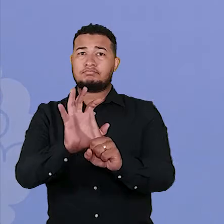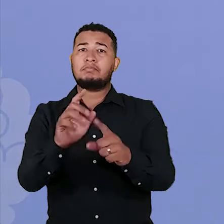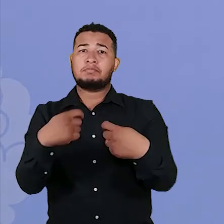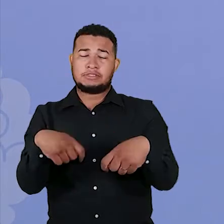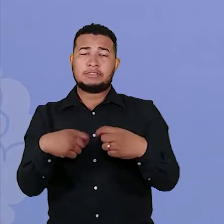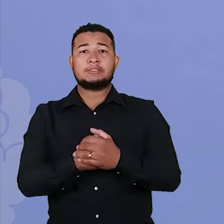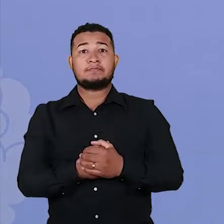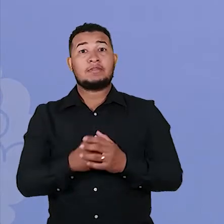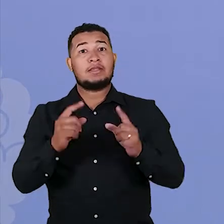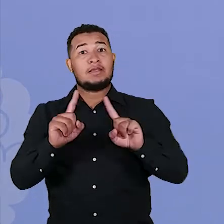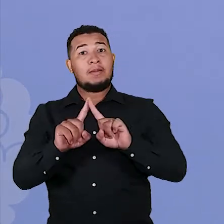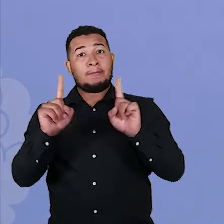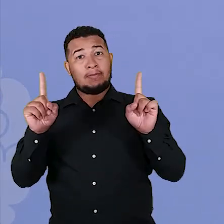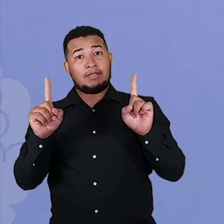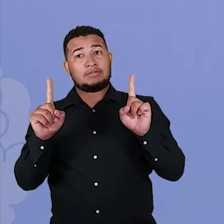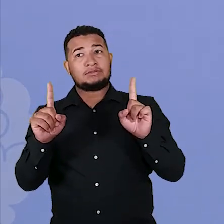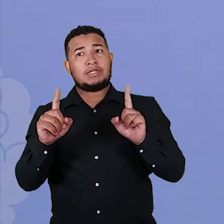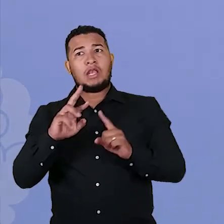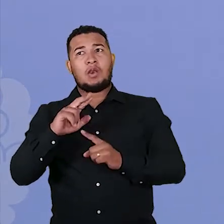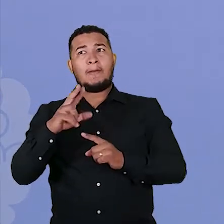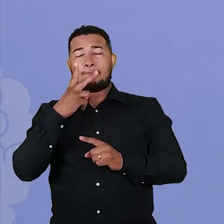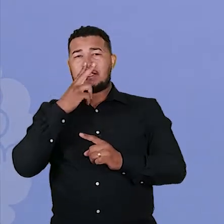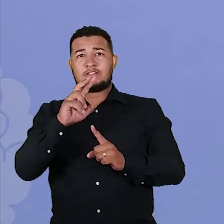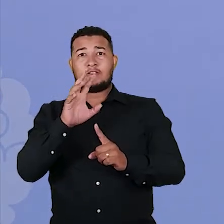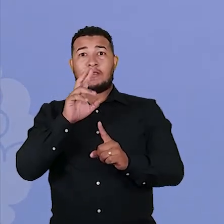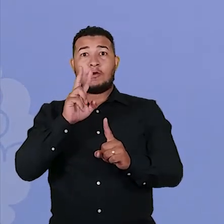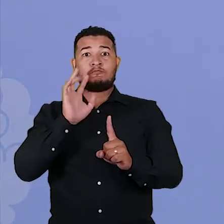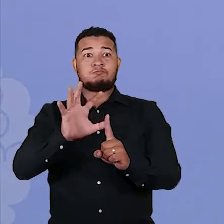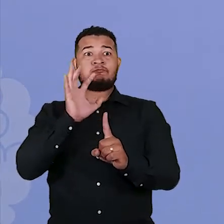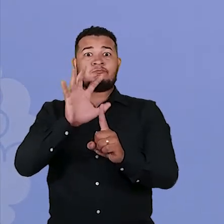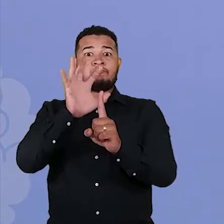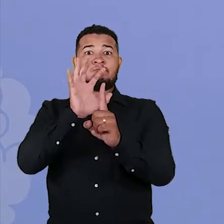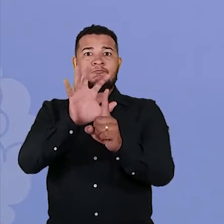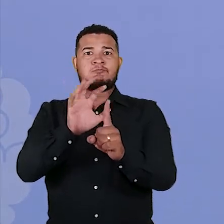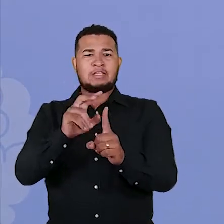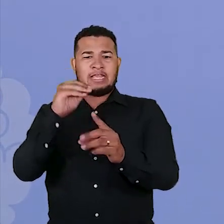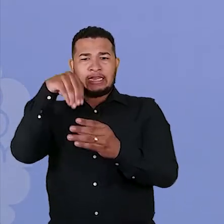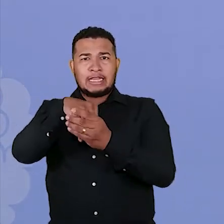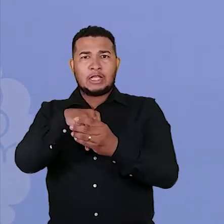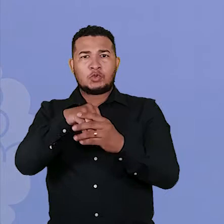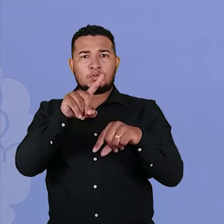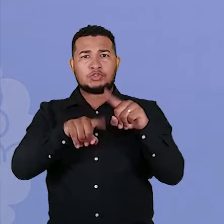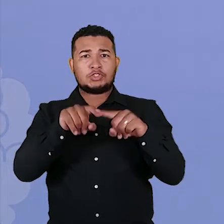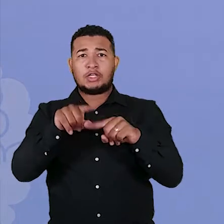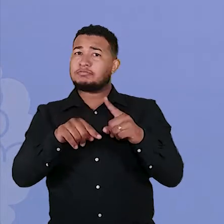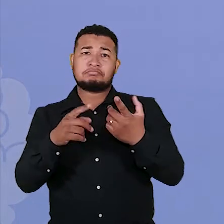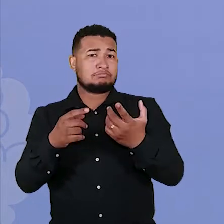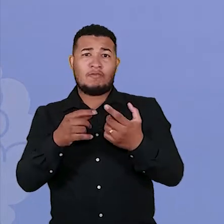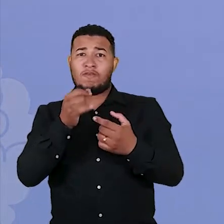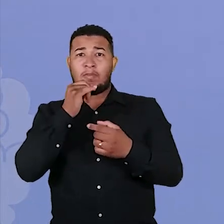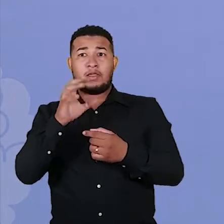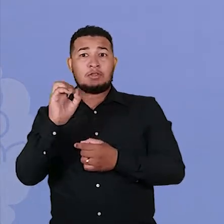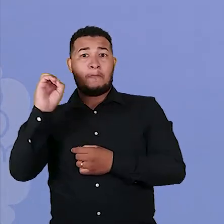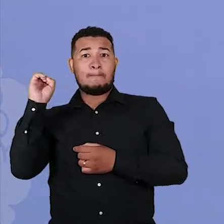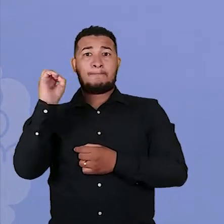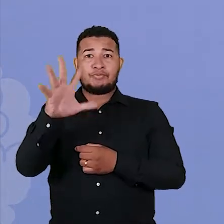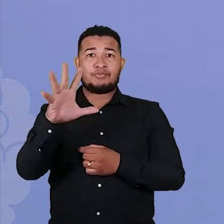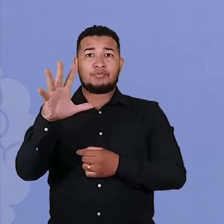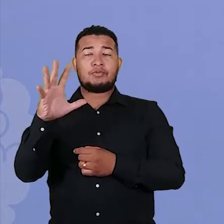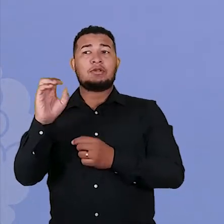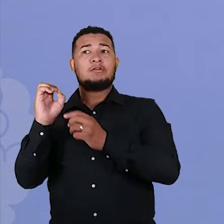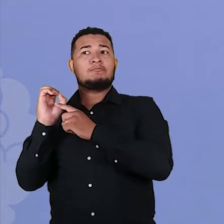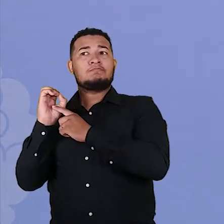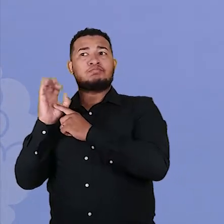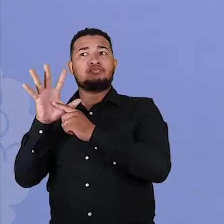seu movimento. Mas não fica uma força, a força não fica no objeto. A partir do momento que você joga a